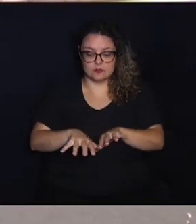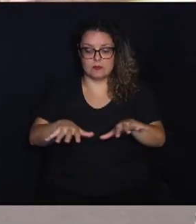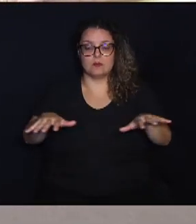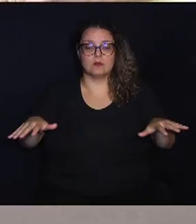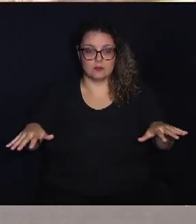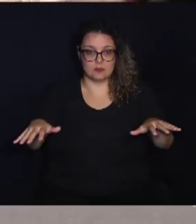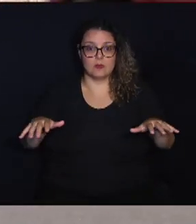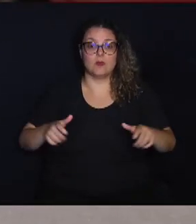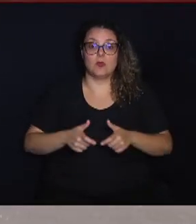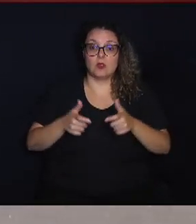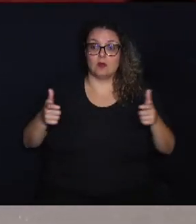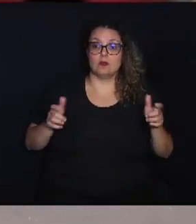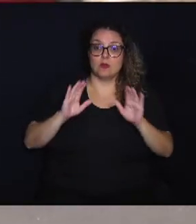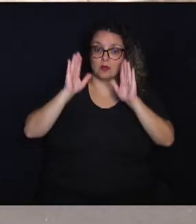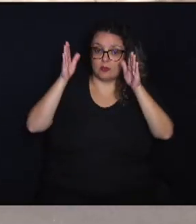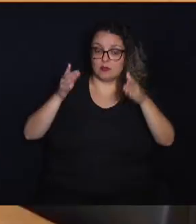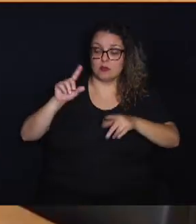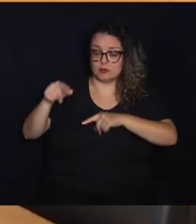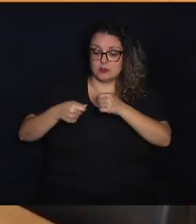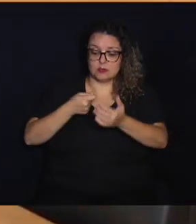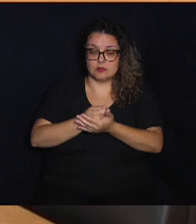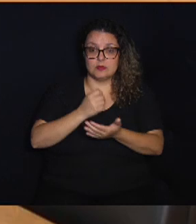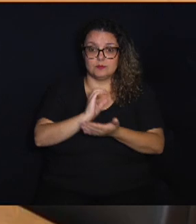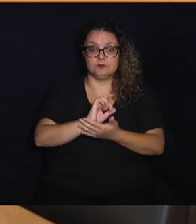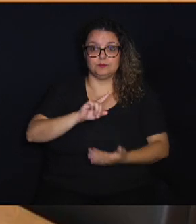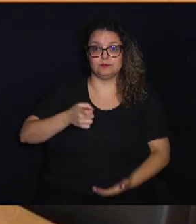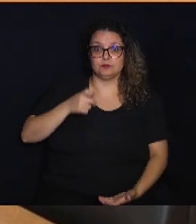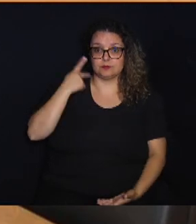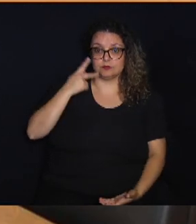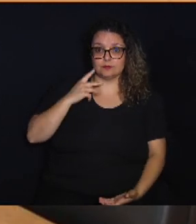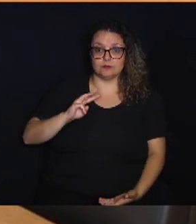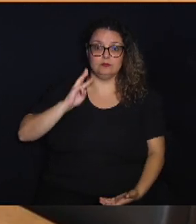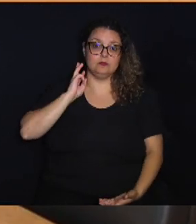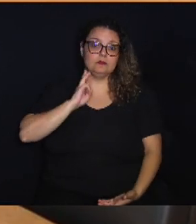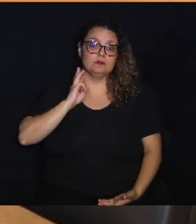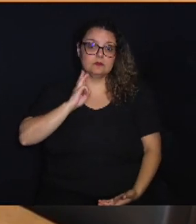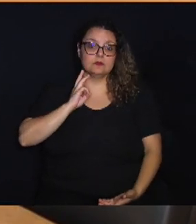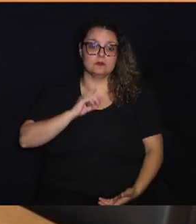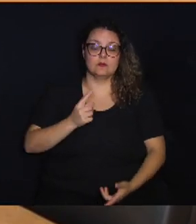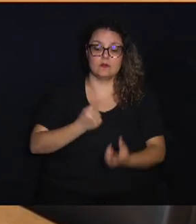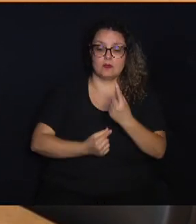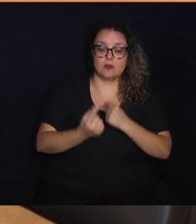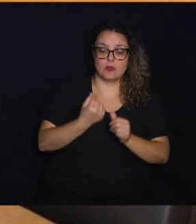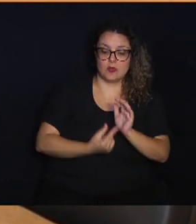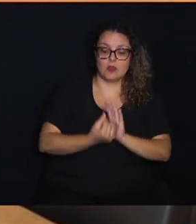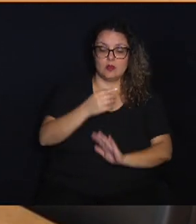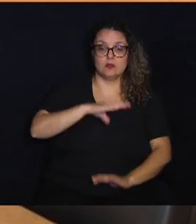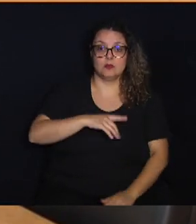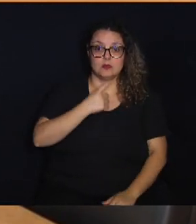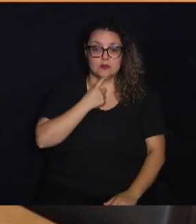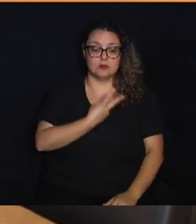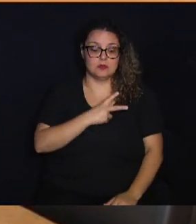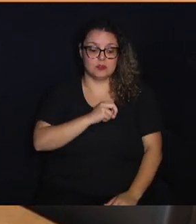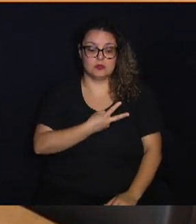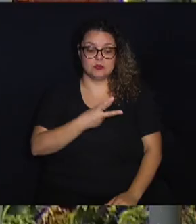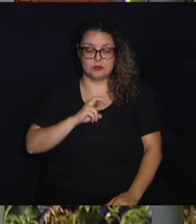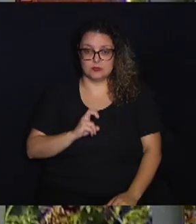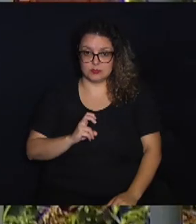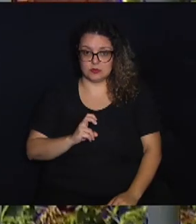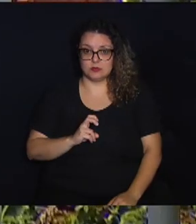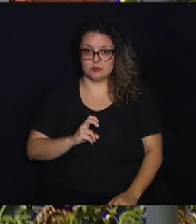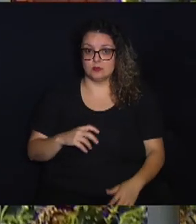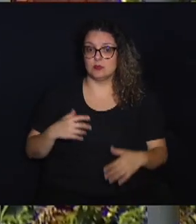maior foco das emendas impositivas do ex-vereador Cecílio Santos ao orçamento de Campinas para 2025. O